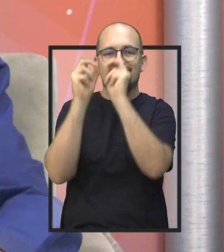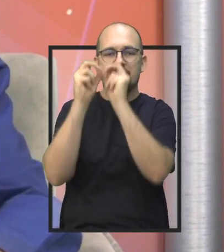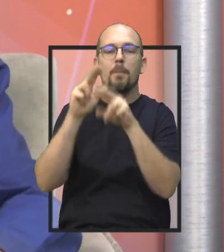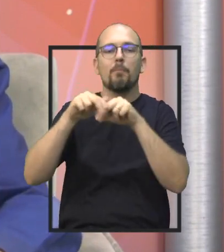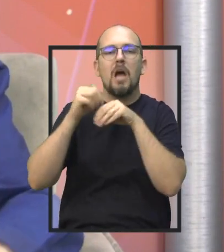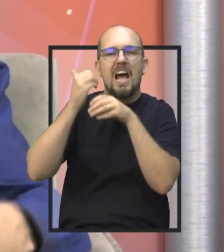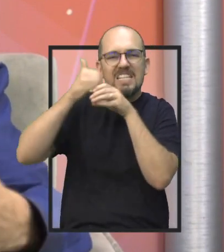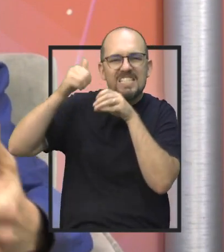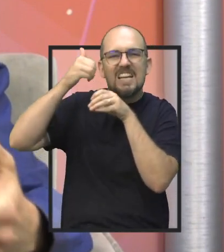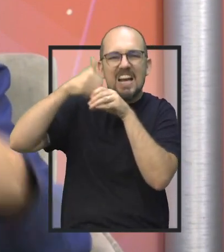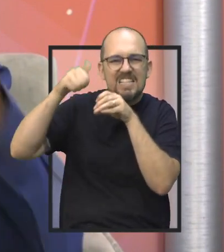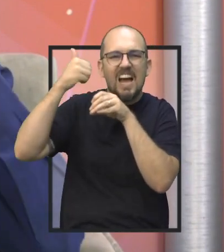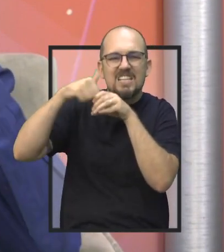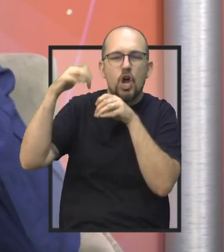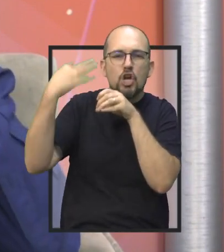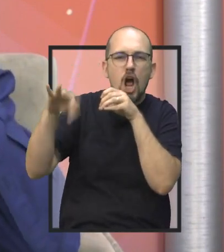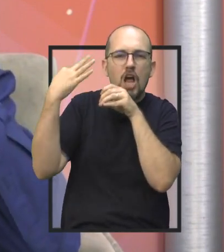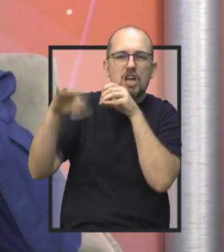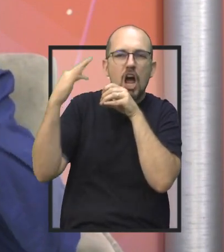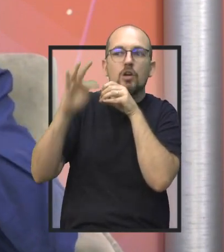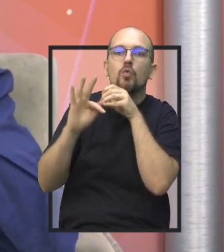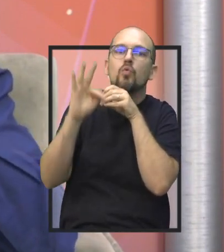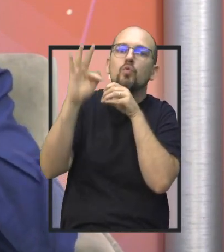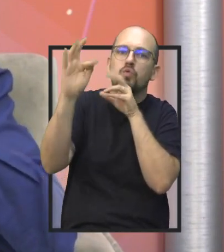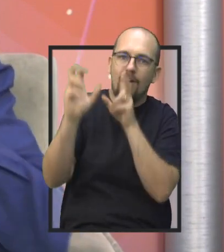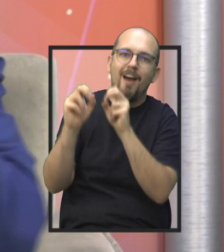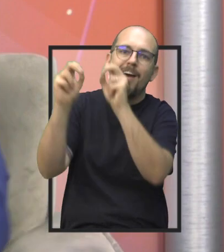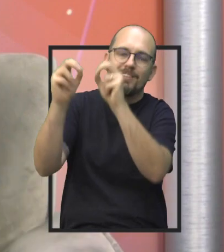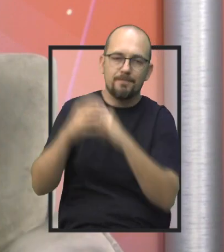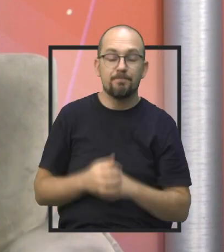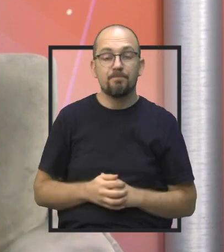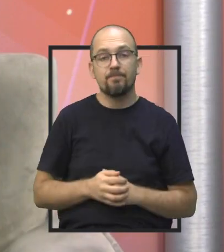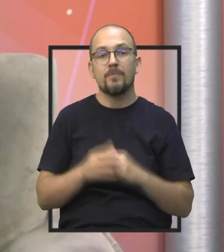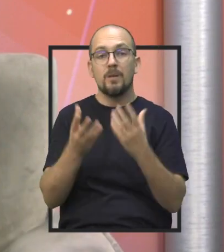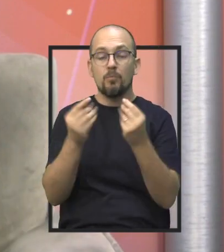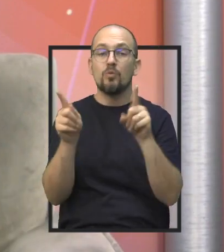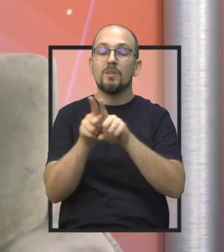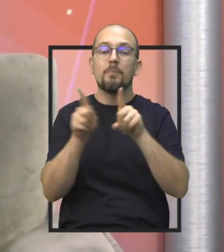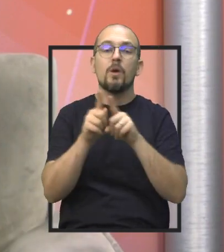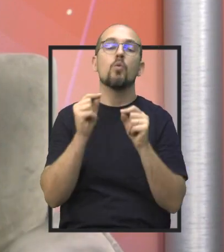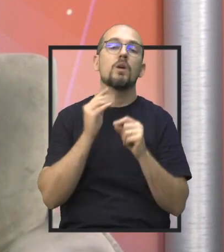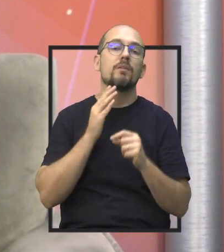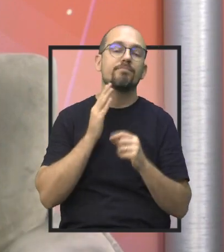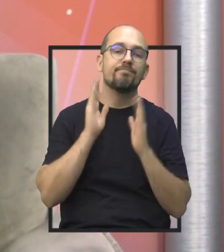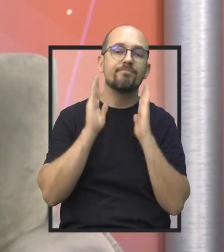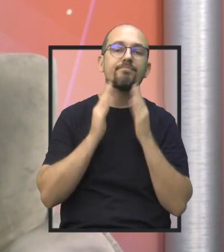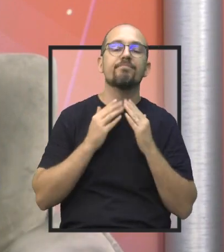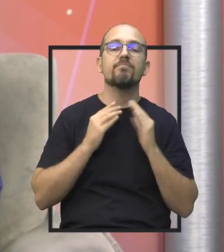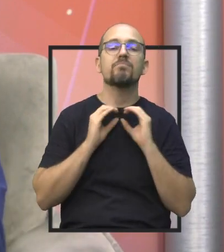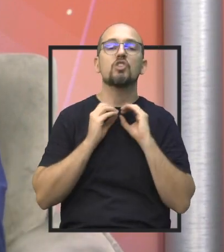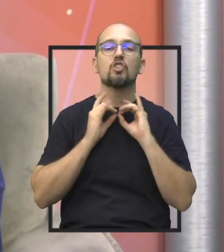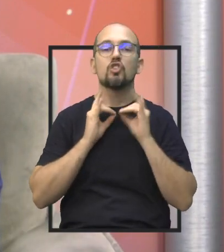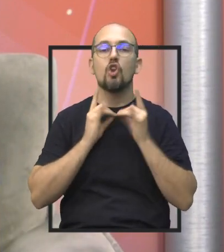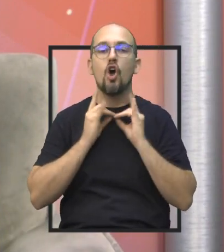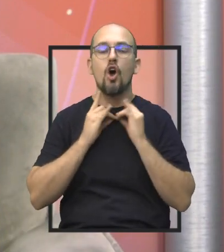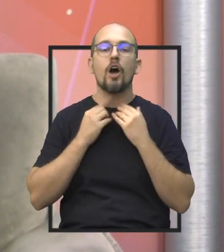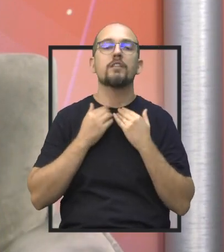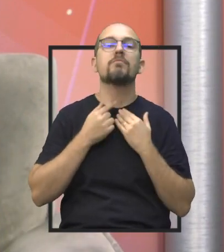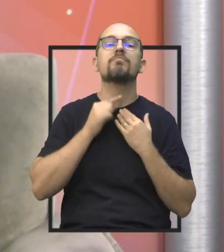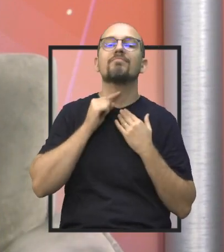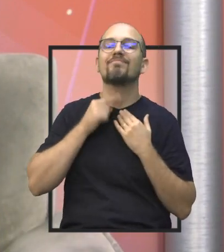bastante comum de se identificar são nodulações no pescoço, na tireoide, que fica aqui abaixo do pomo de